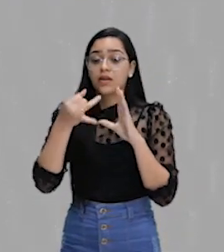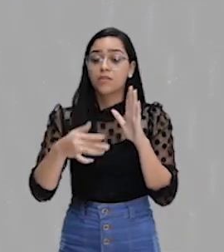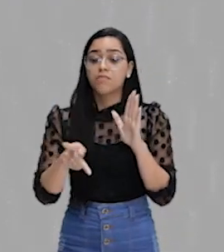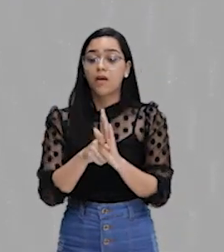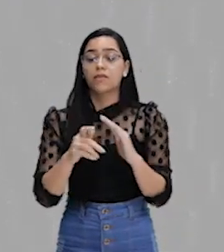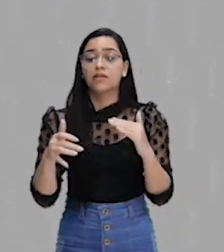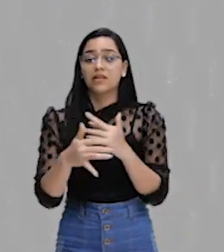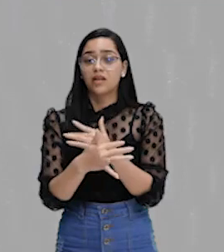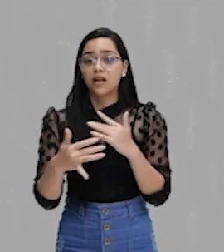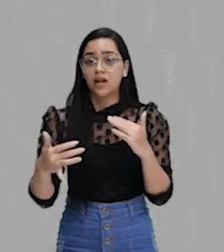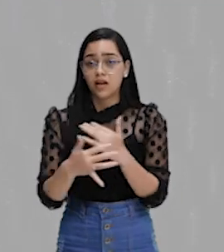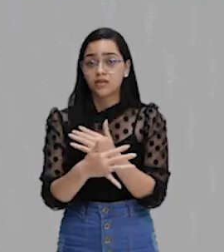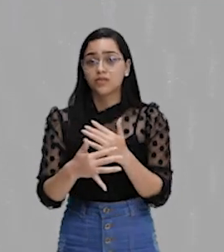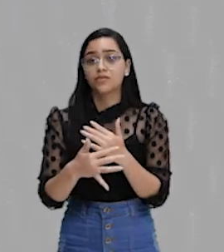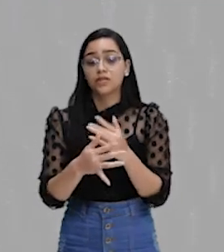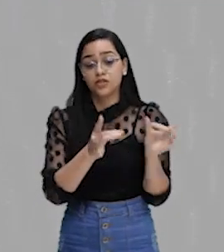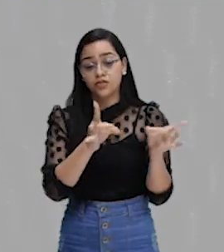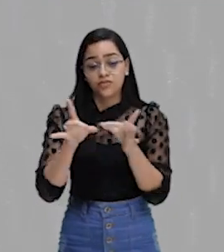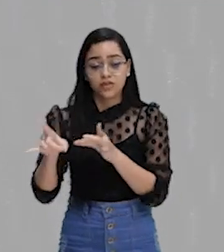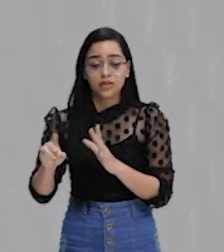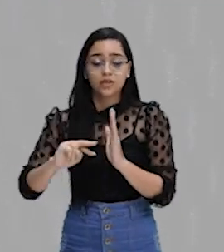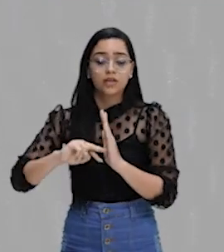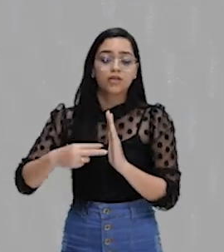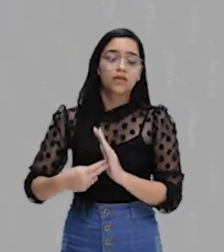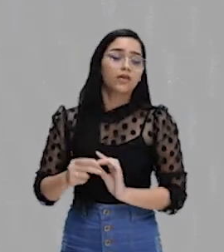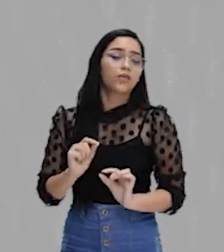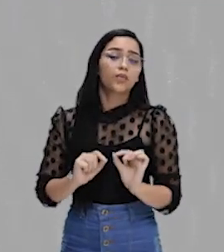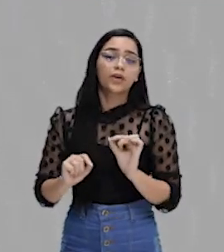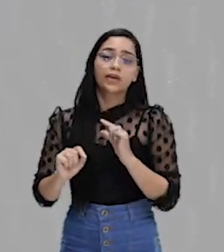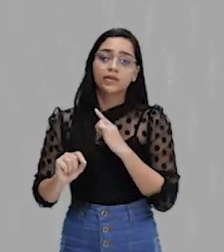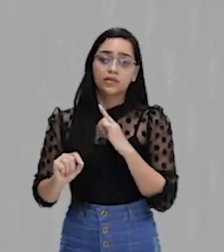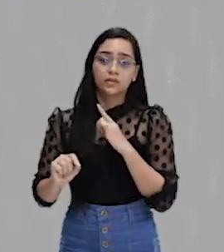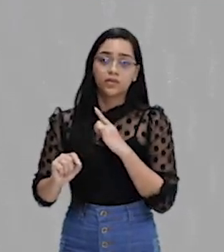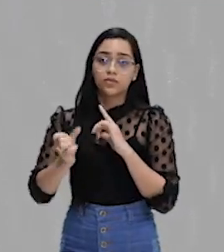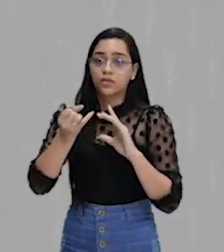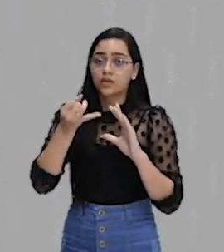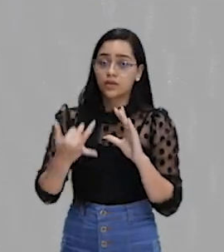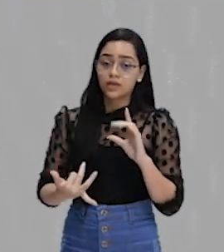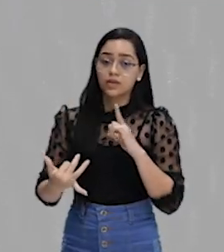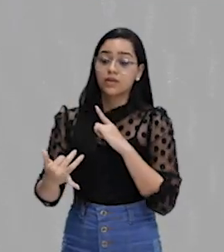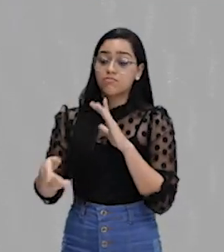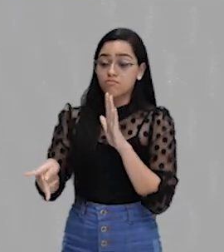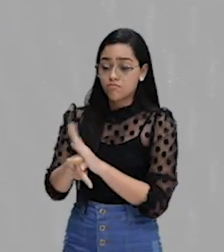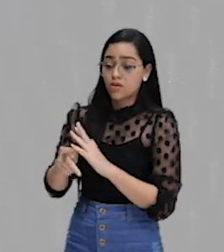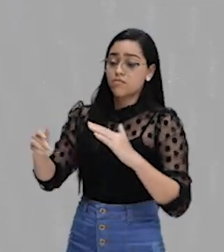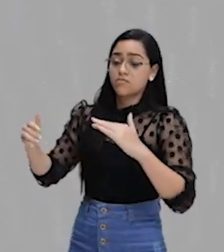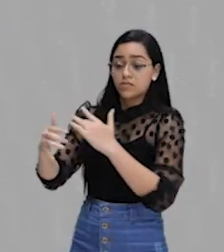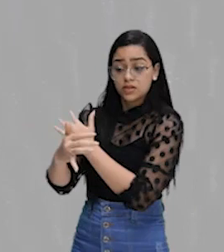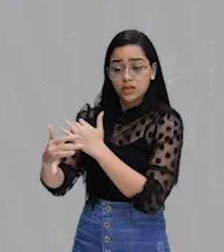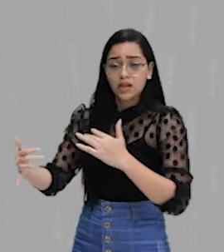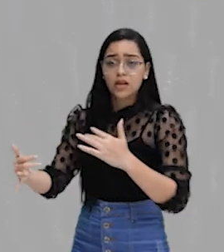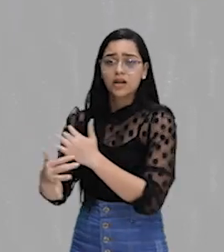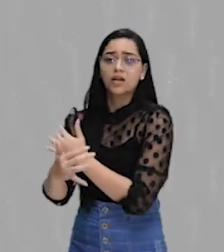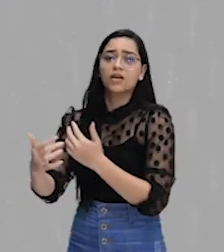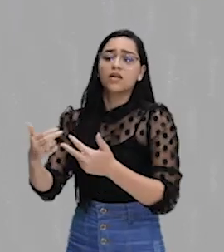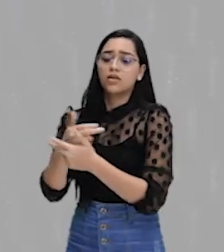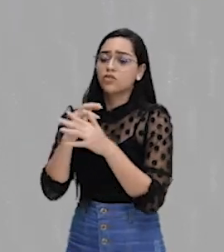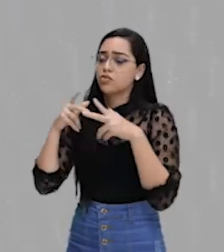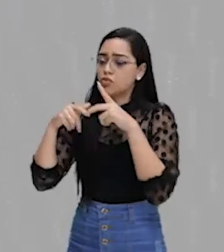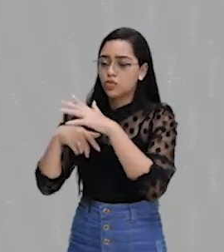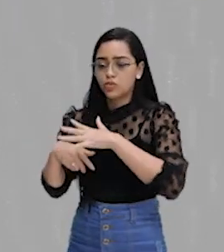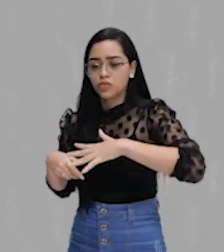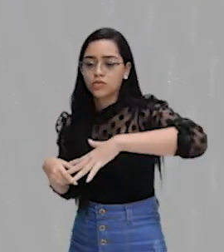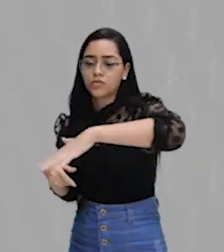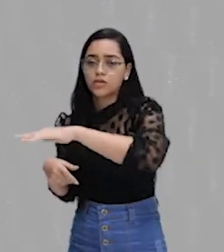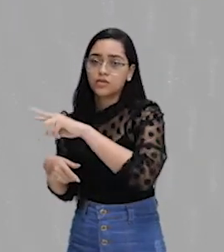urbano e mercantil, ou seja, ele tem um caráter de cidade. O espaço que o